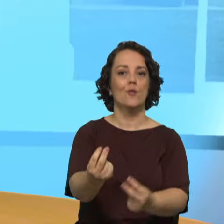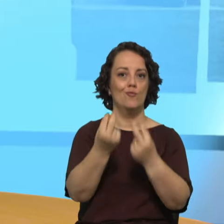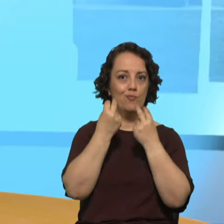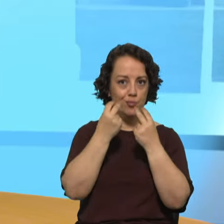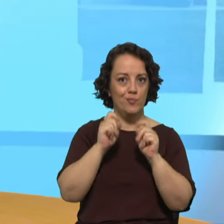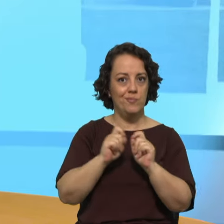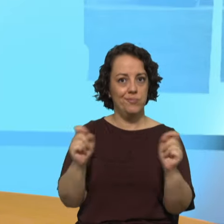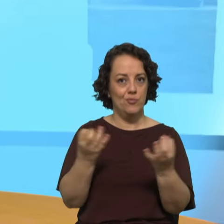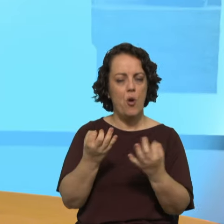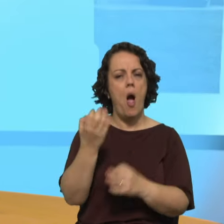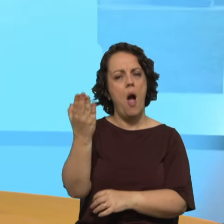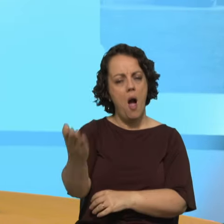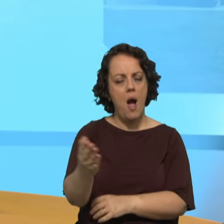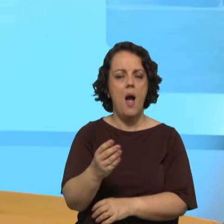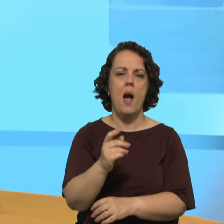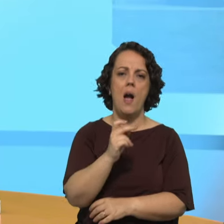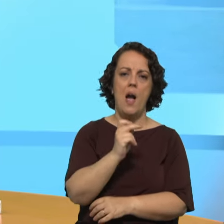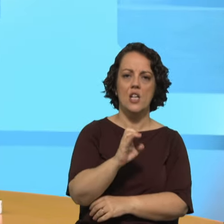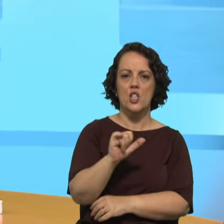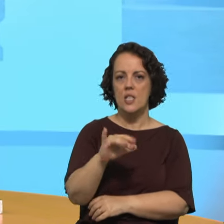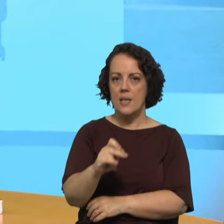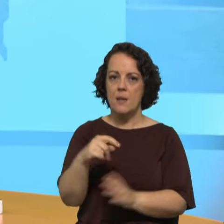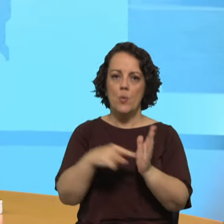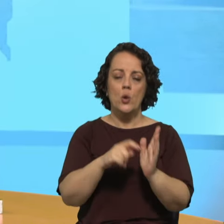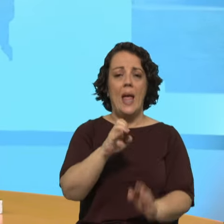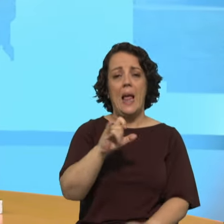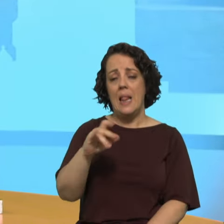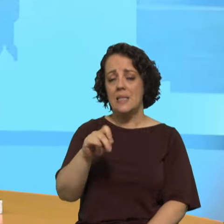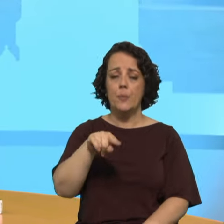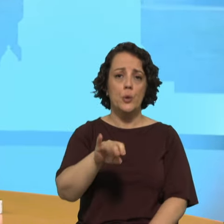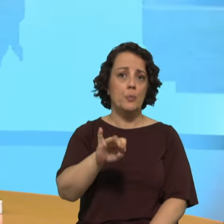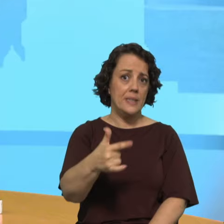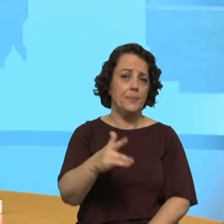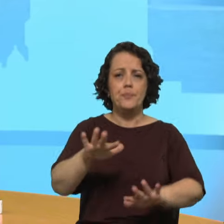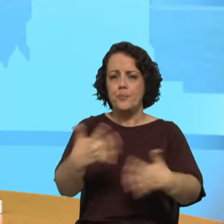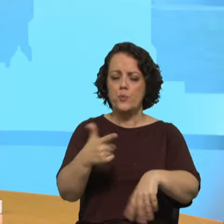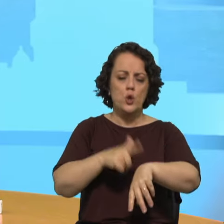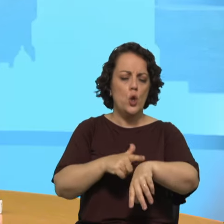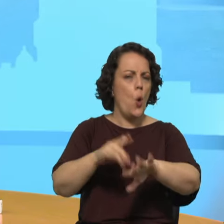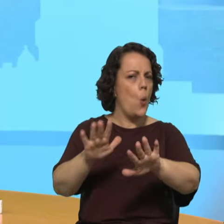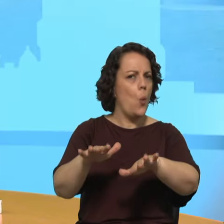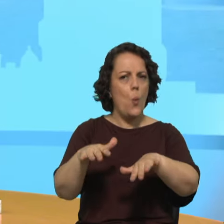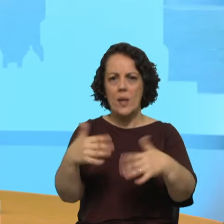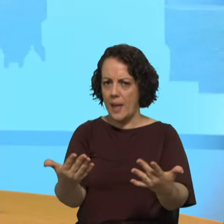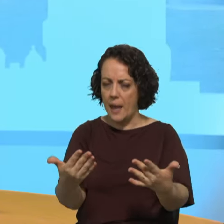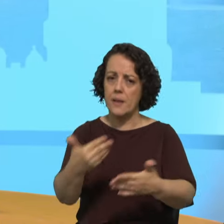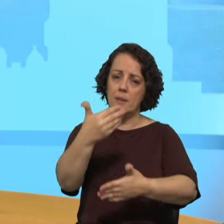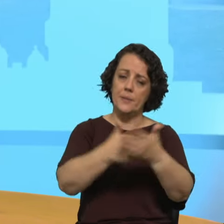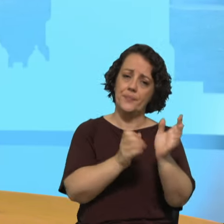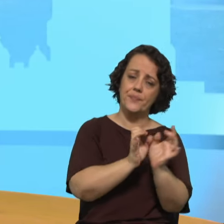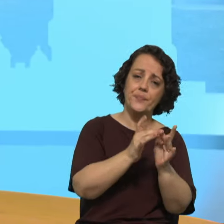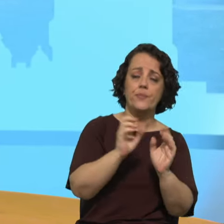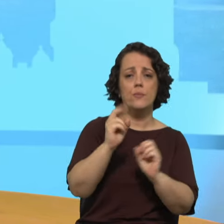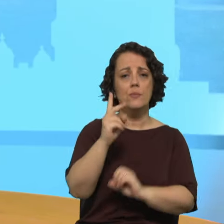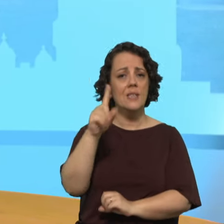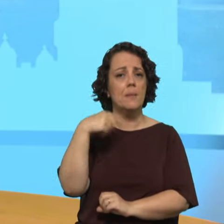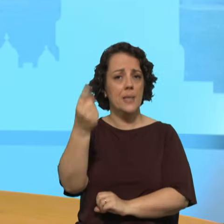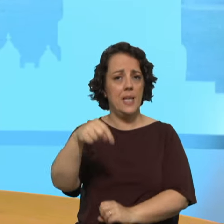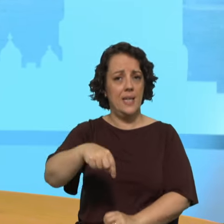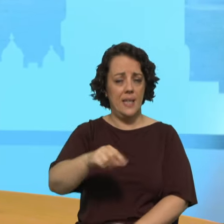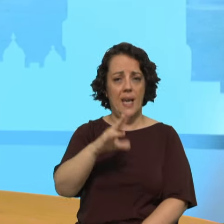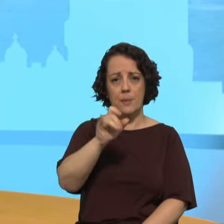procure-nos em agência pegia PPT ou então a qualquer hora no portal de informação ou então amanhã aqui na rtp2